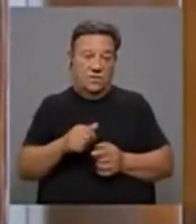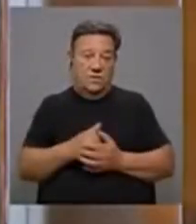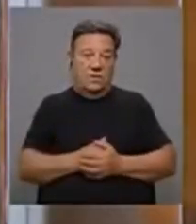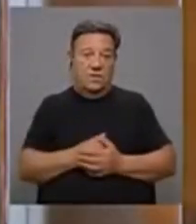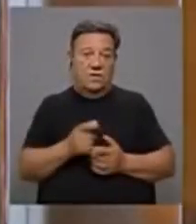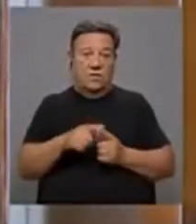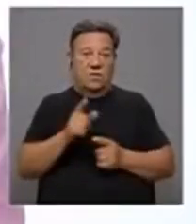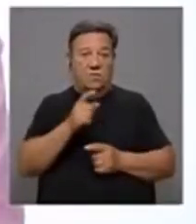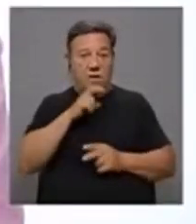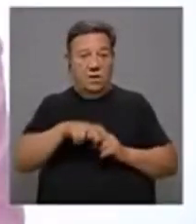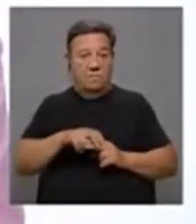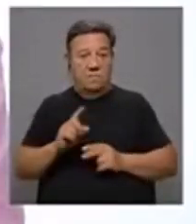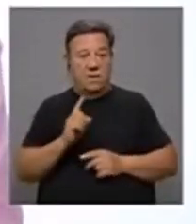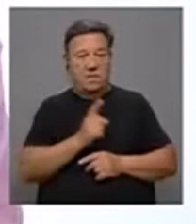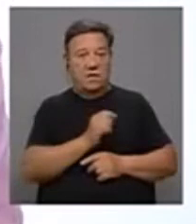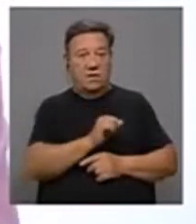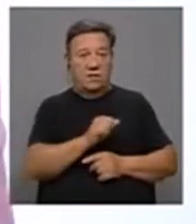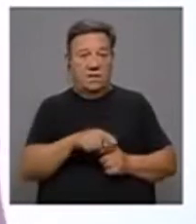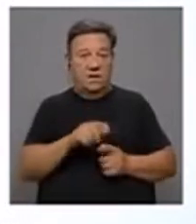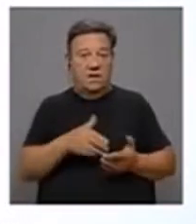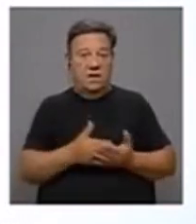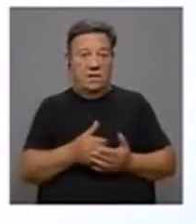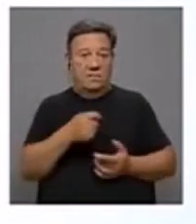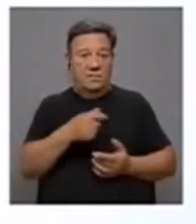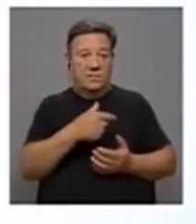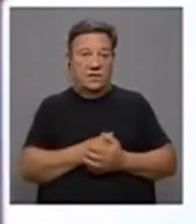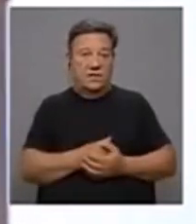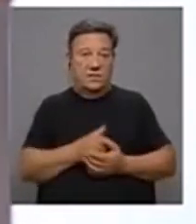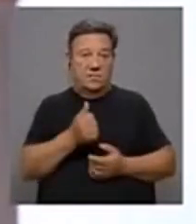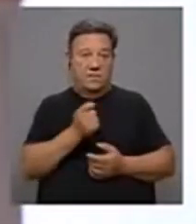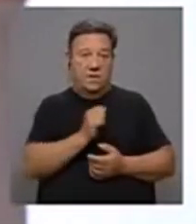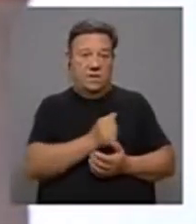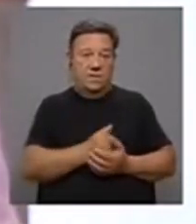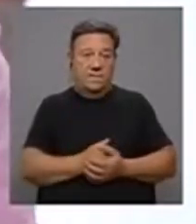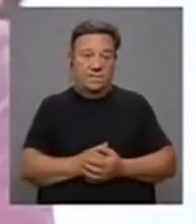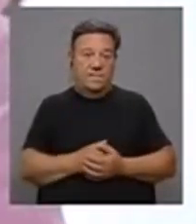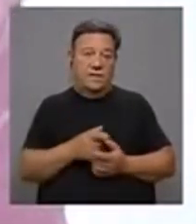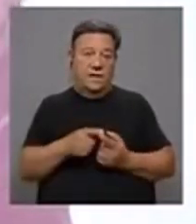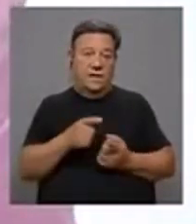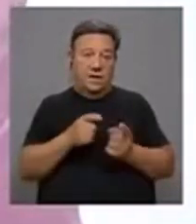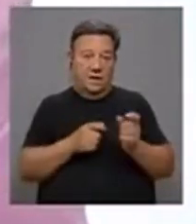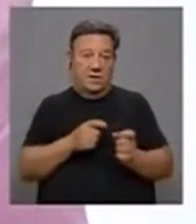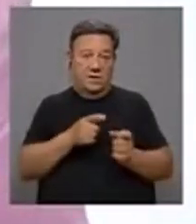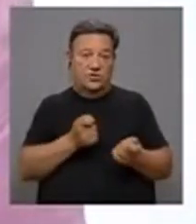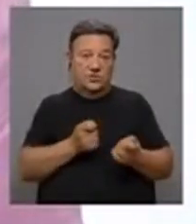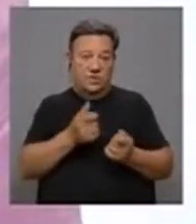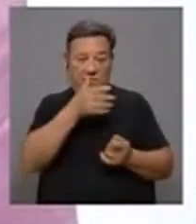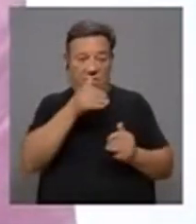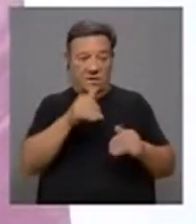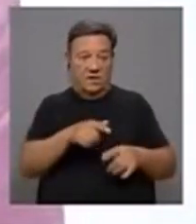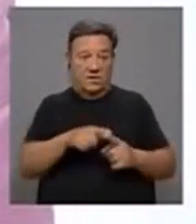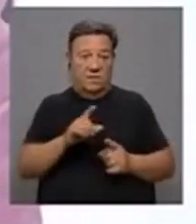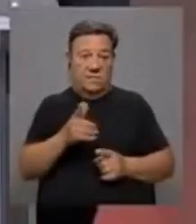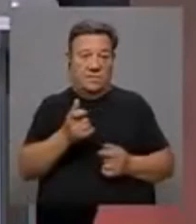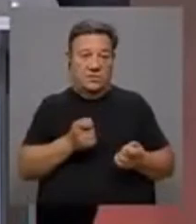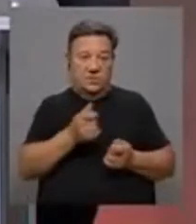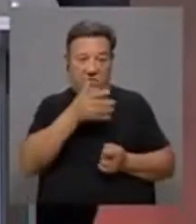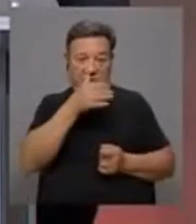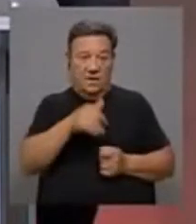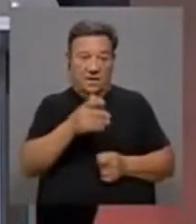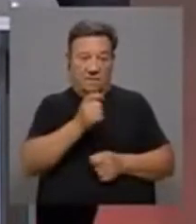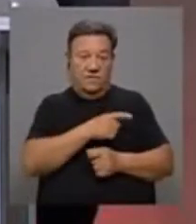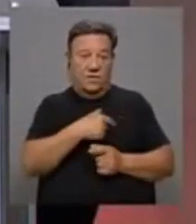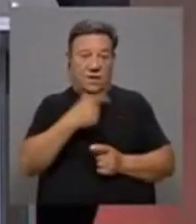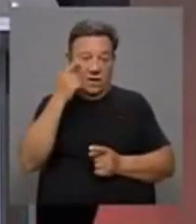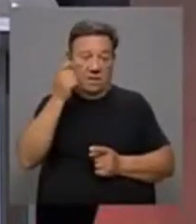saiba. Não era mandatário da candidata. Lá chegaremos ao governo, mas ainda não estamos no Estado do Governo. Aquela gestão trágica, a primeira gestão trágica da vacinação,